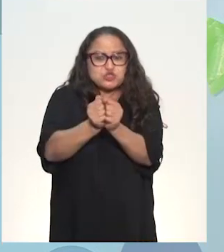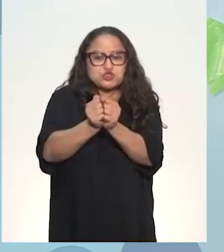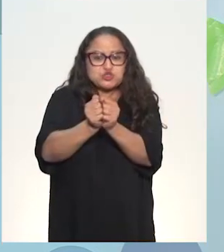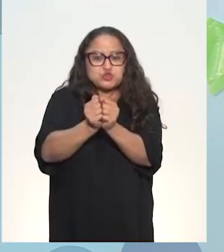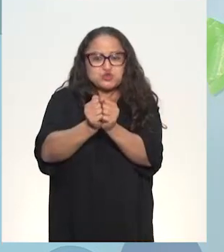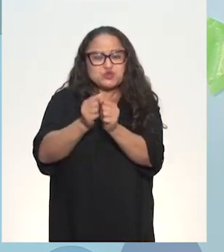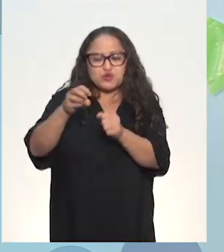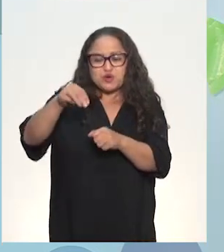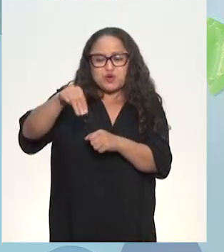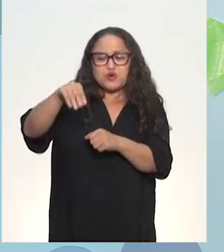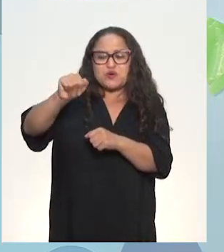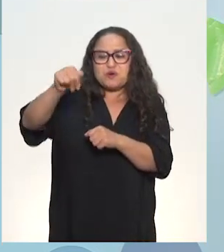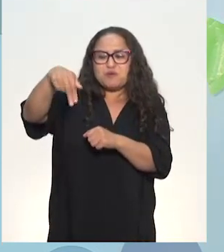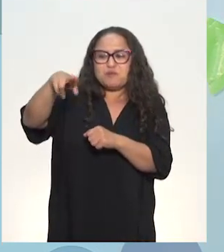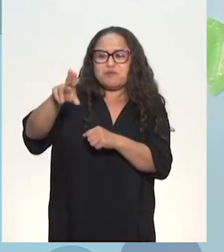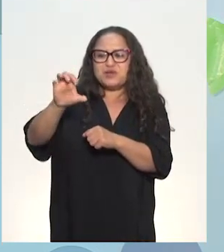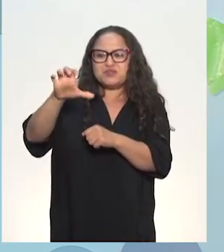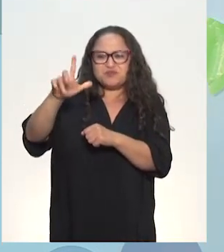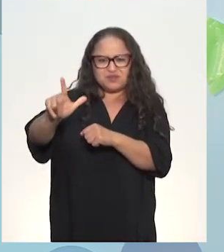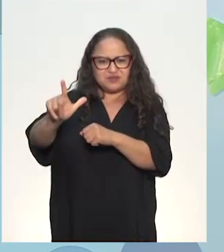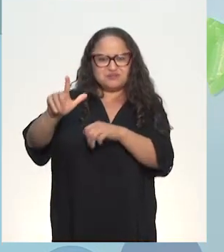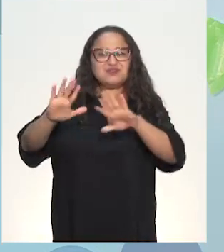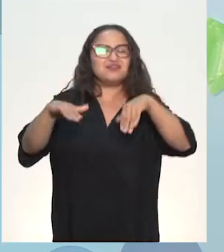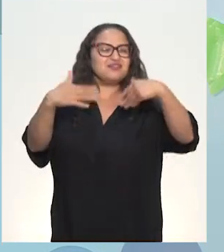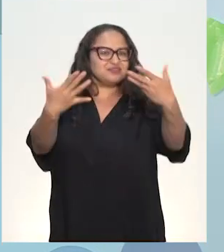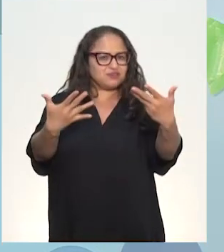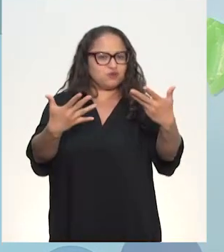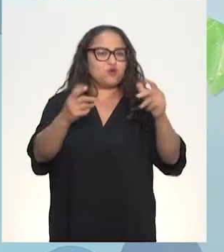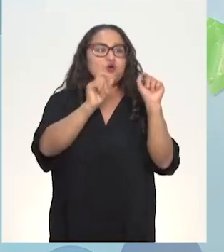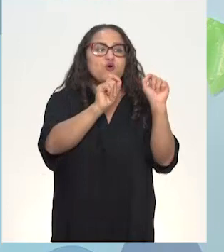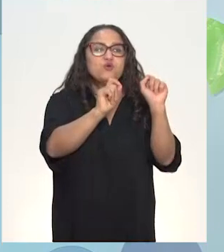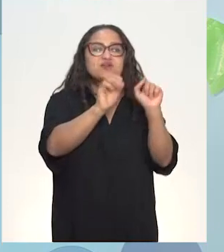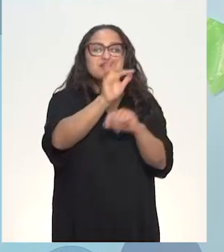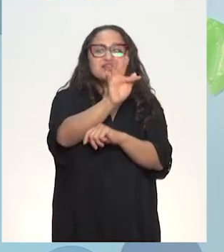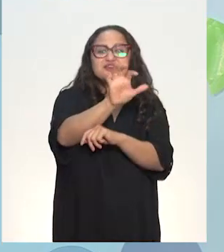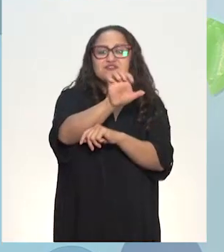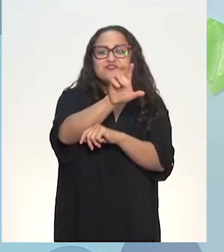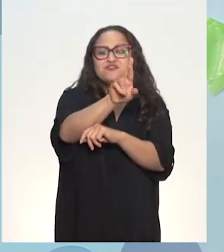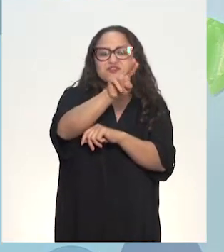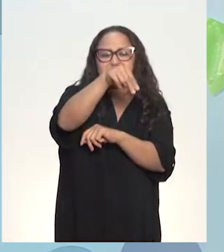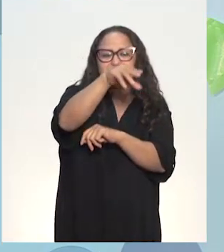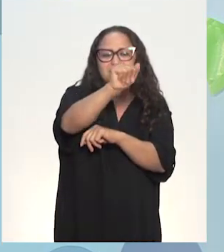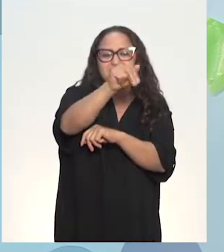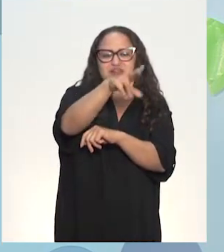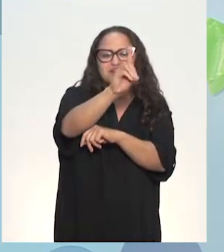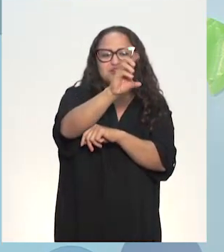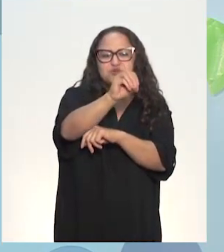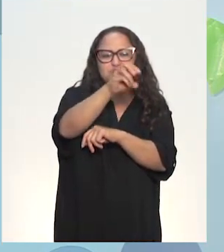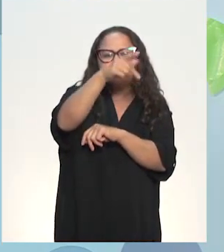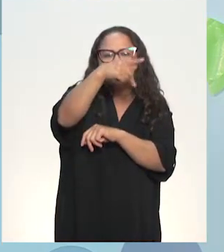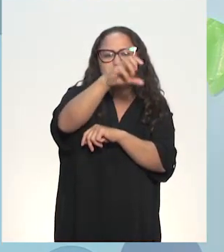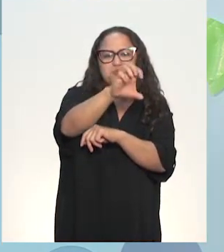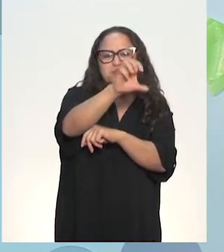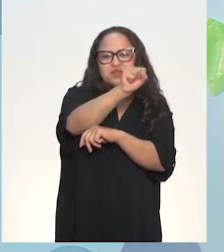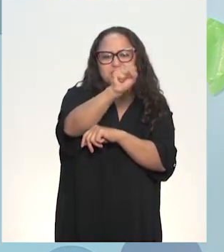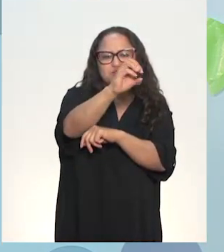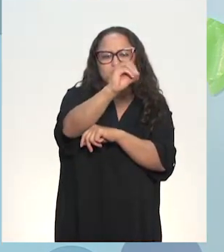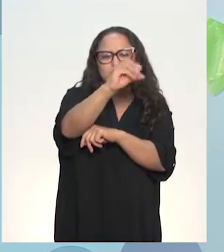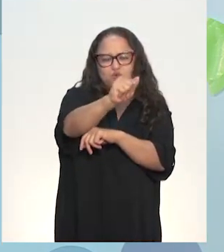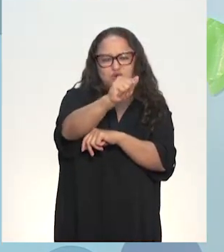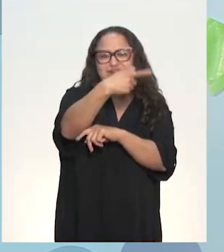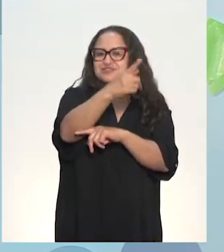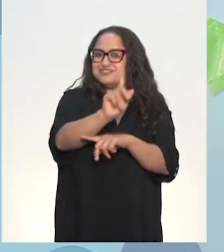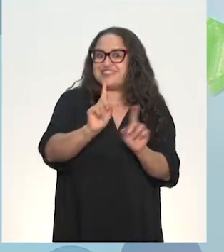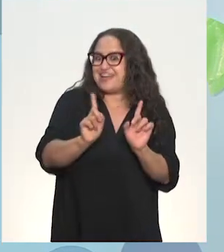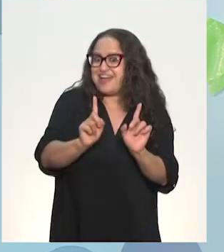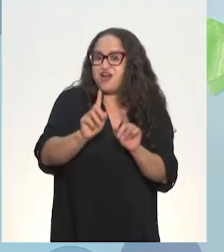Pessoa fez? Ele, nesse poema, faz mais ou menos parecido, mas já adulto. Fernando Pessoa não, porque é um heterônimo dele, que eu vou